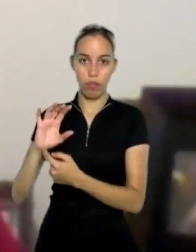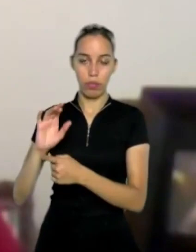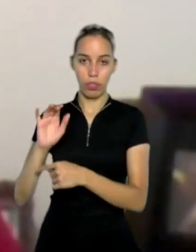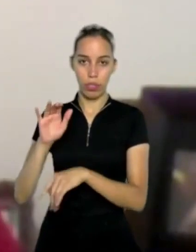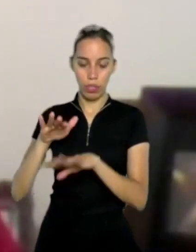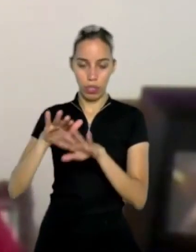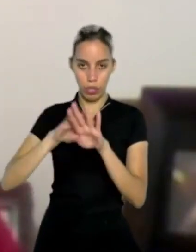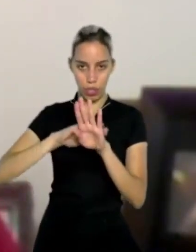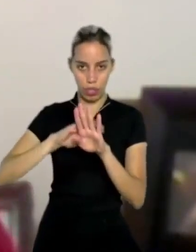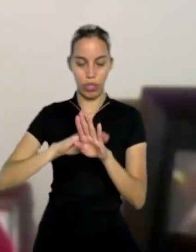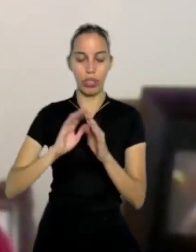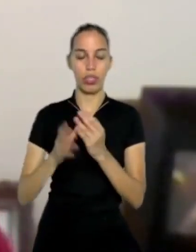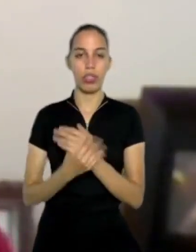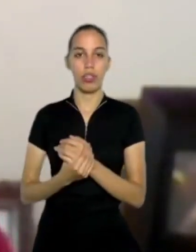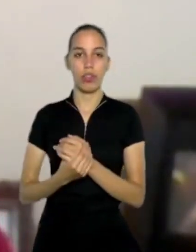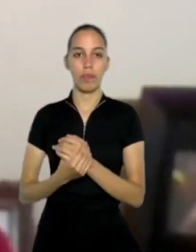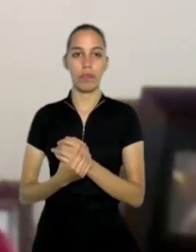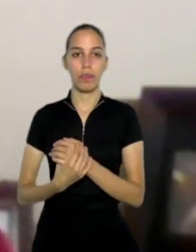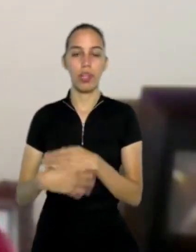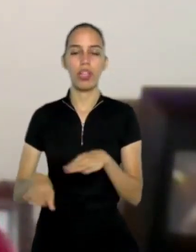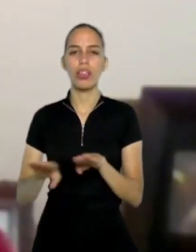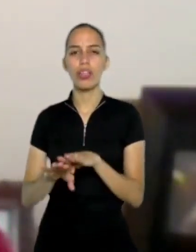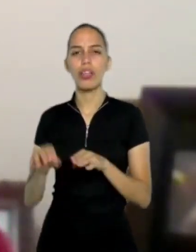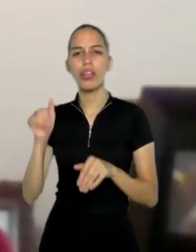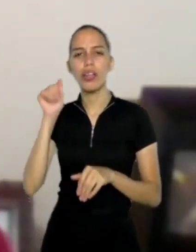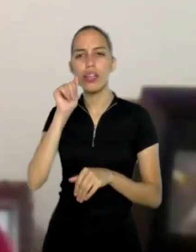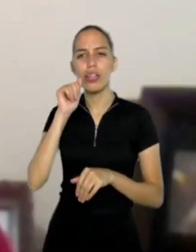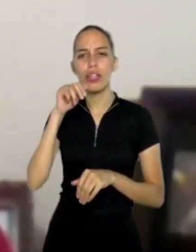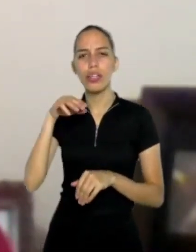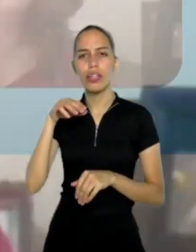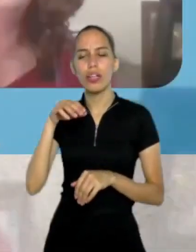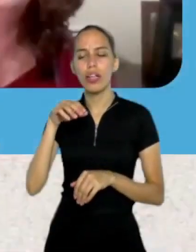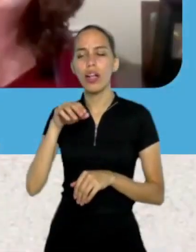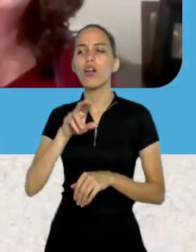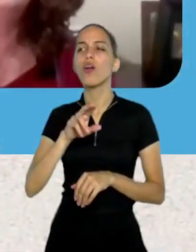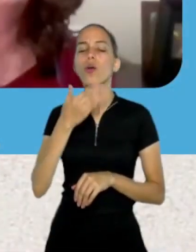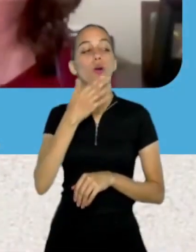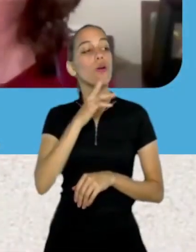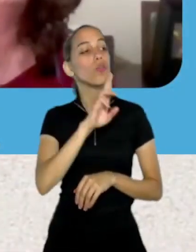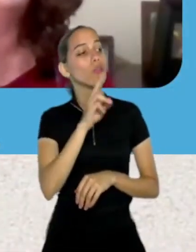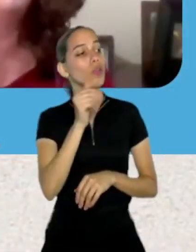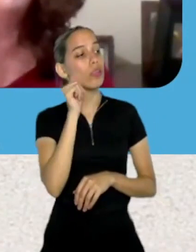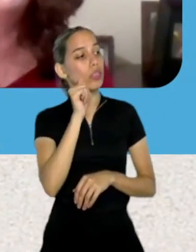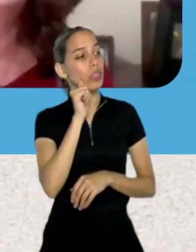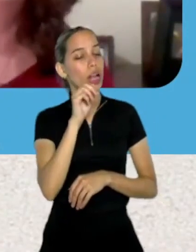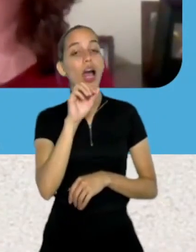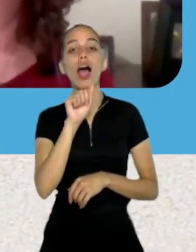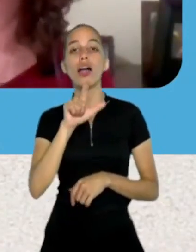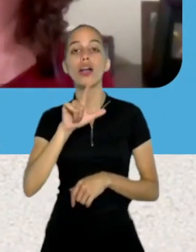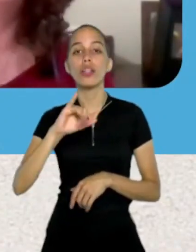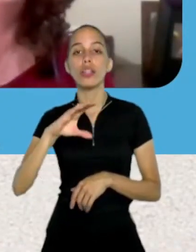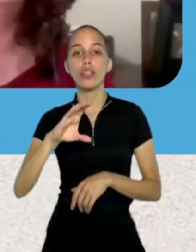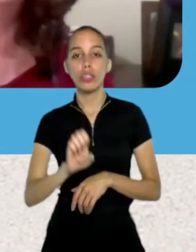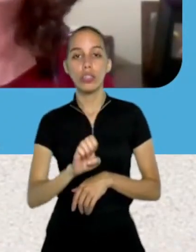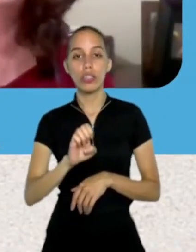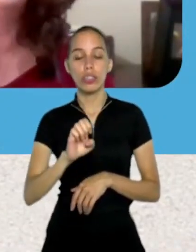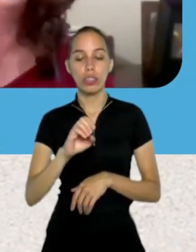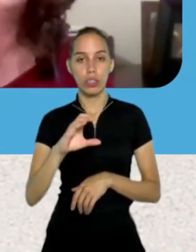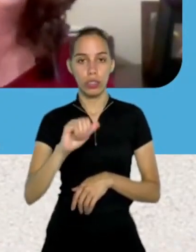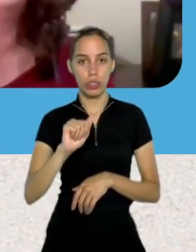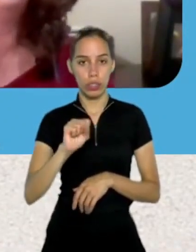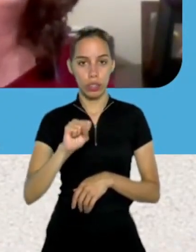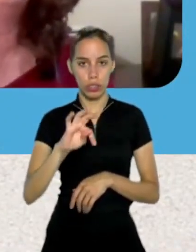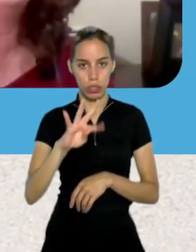A Maria do Qual que é o Rosário, nome dela? Alice Castro, Alice Castro. é uma artista linda,